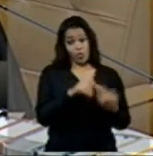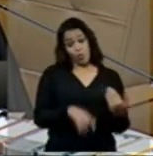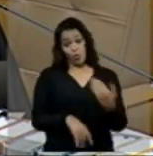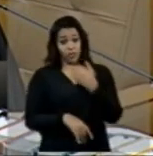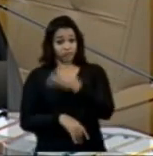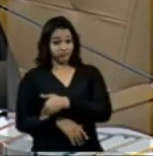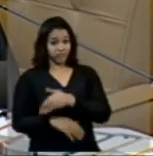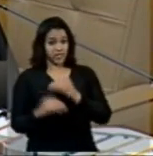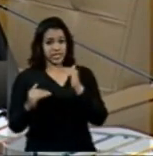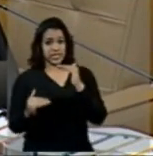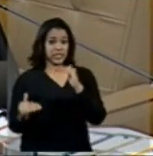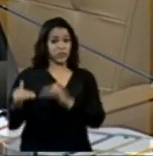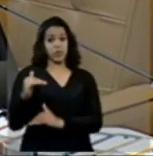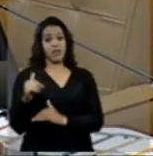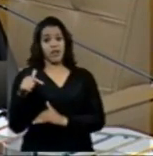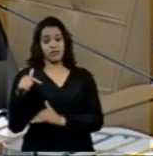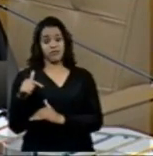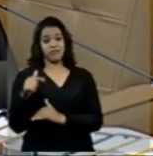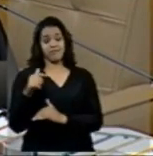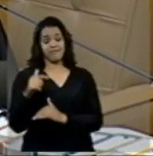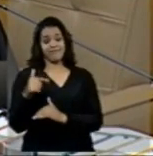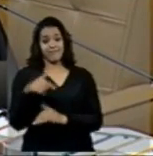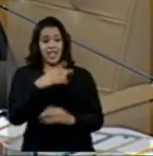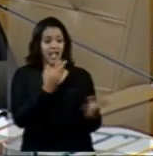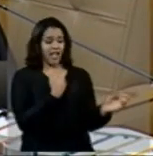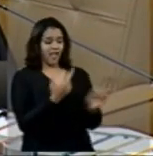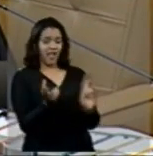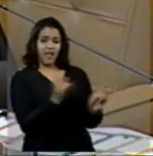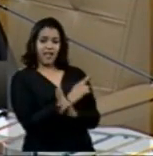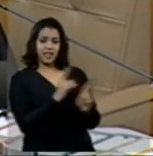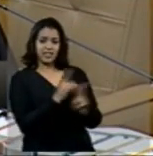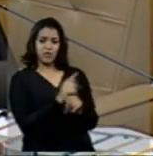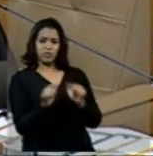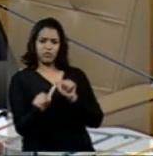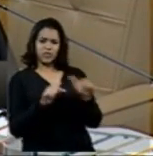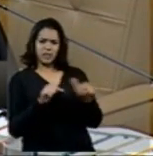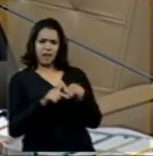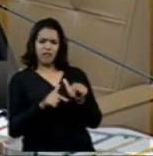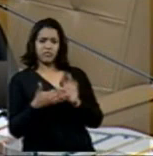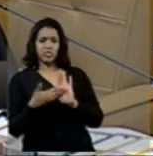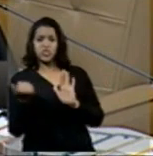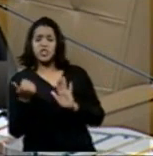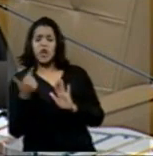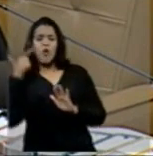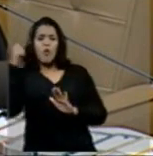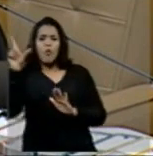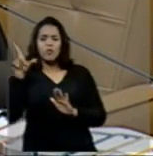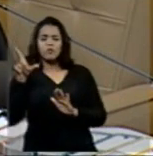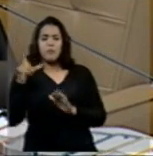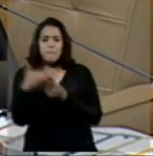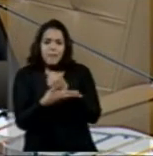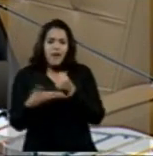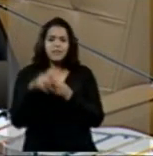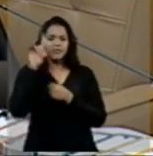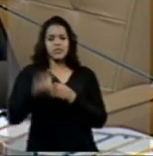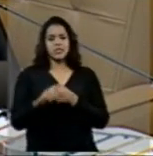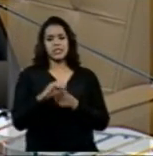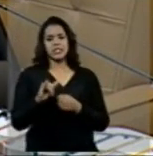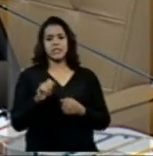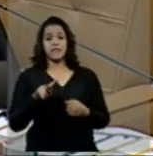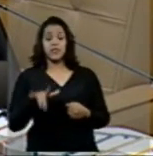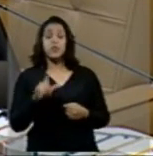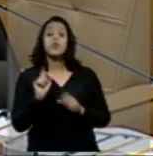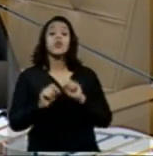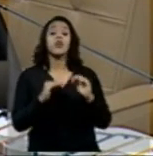a desigualdade entre as partes da relação de trabalho suplanta outra premissa do direito civil clássico, que é a noção